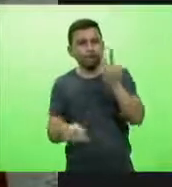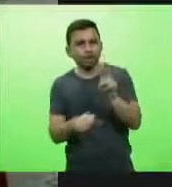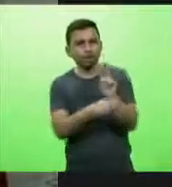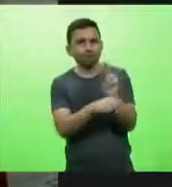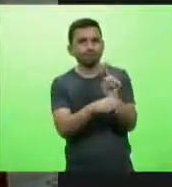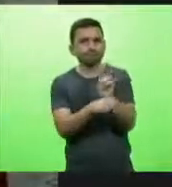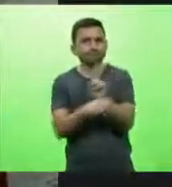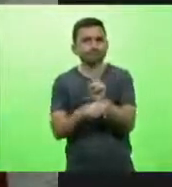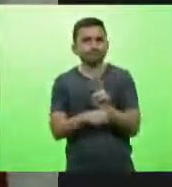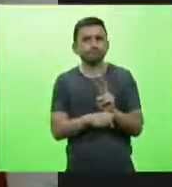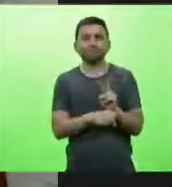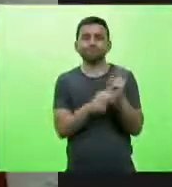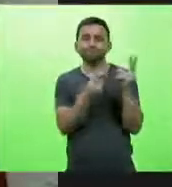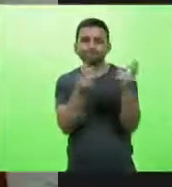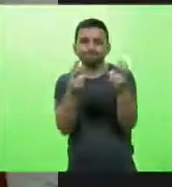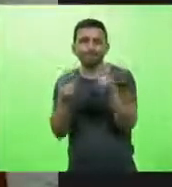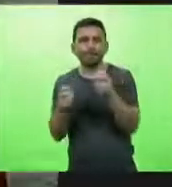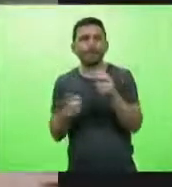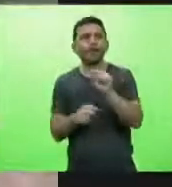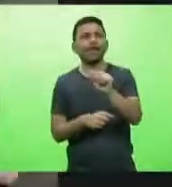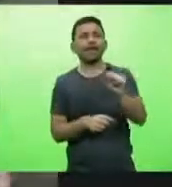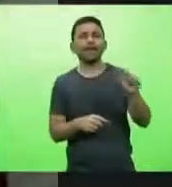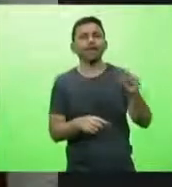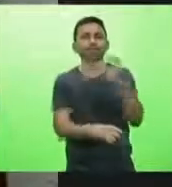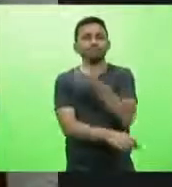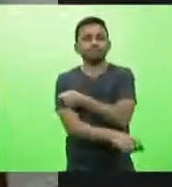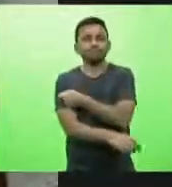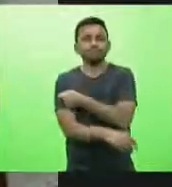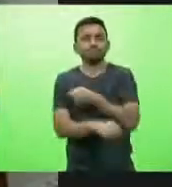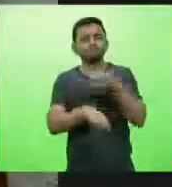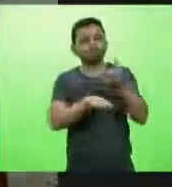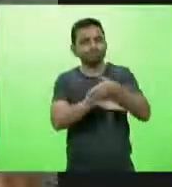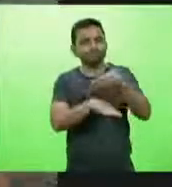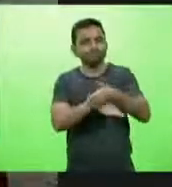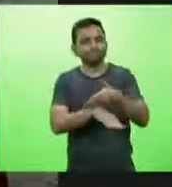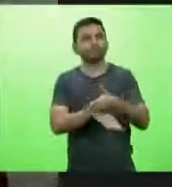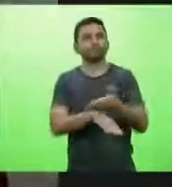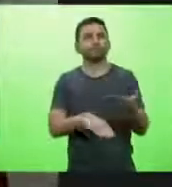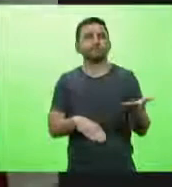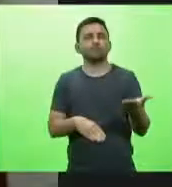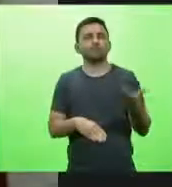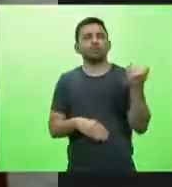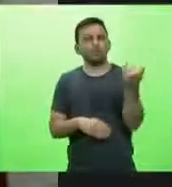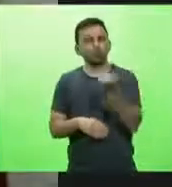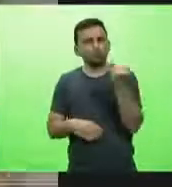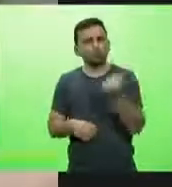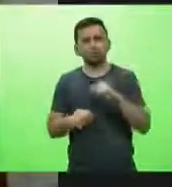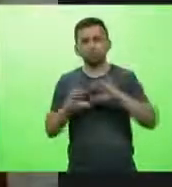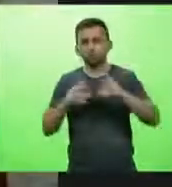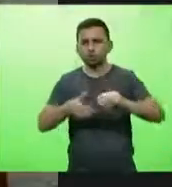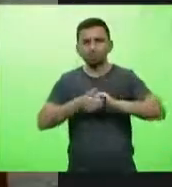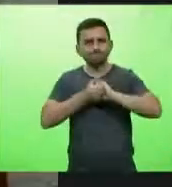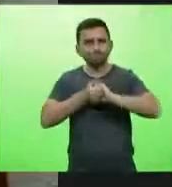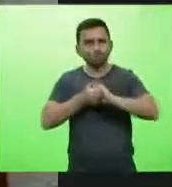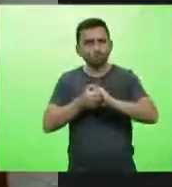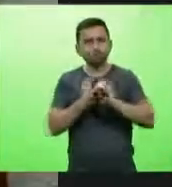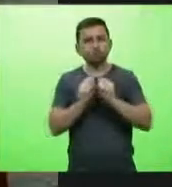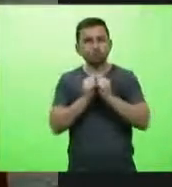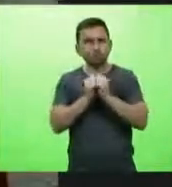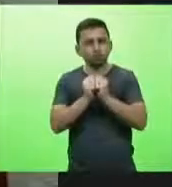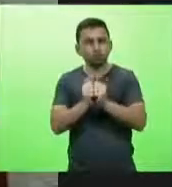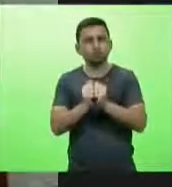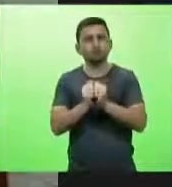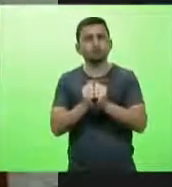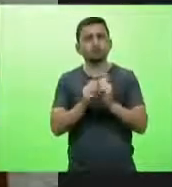fiscalizando, observando, olhando, cuidando, participando. É momento de nós darmos as mãos, tem uma grande tempestade que